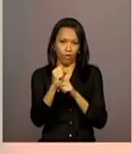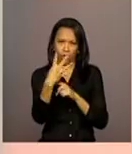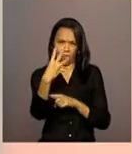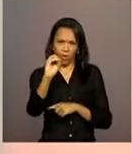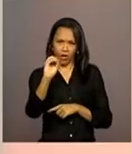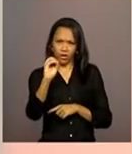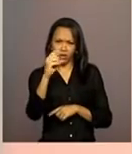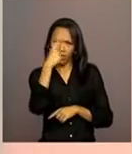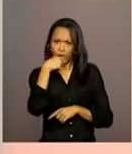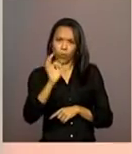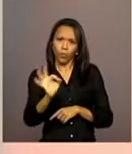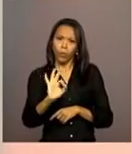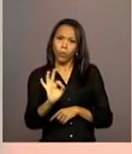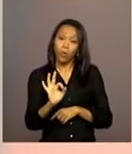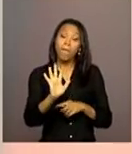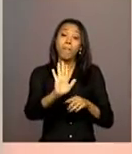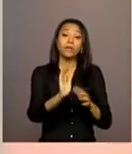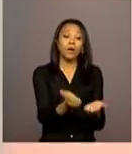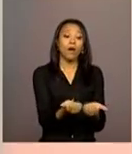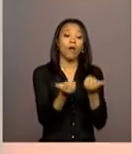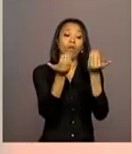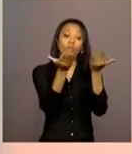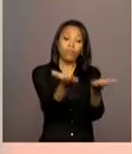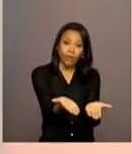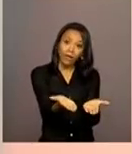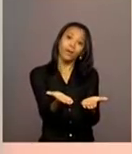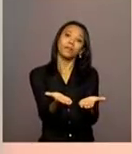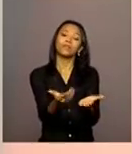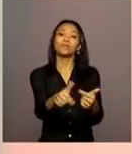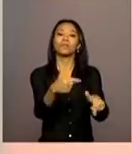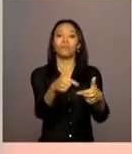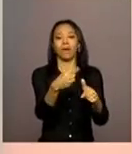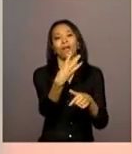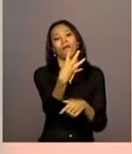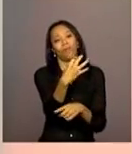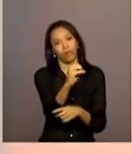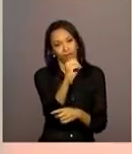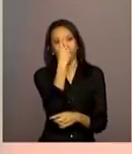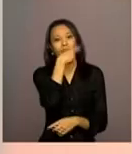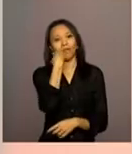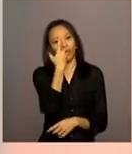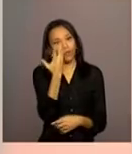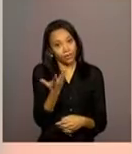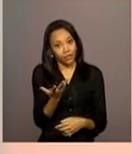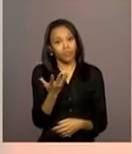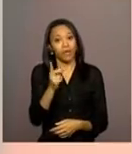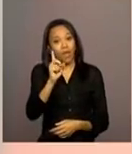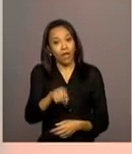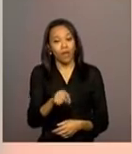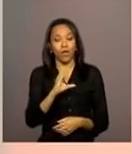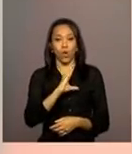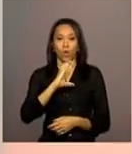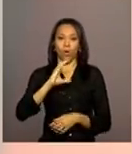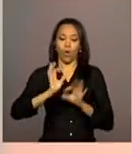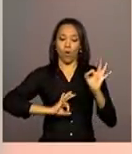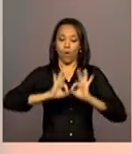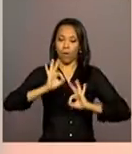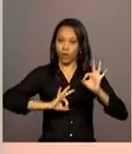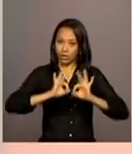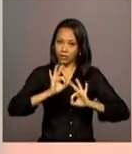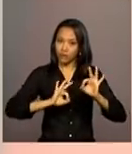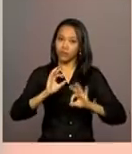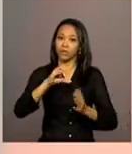oferta dos serviços é que tem que ser 40 horas E aí a organização do crais para